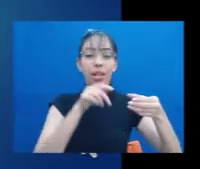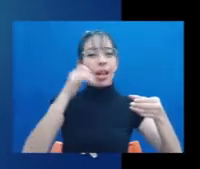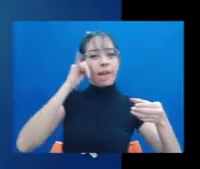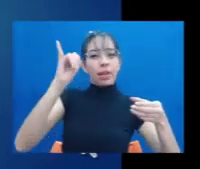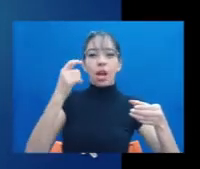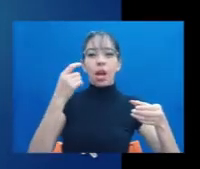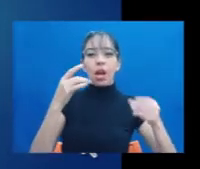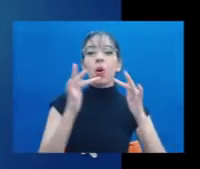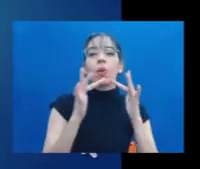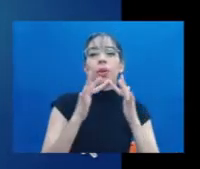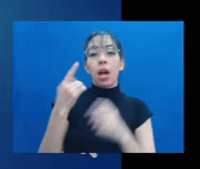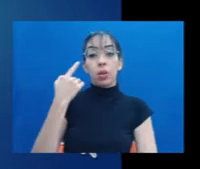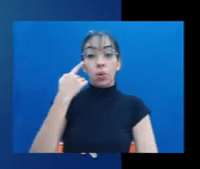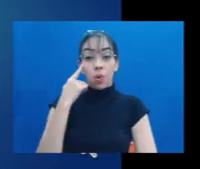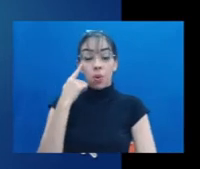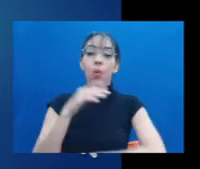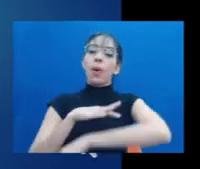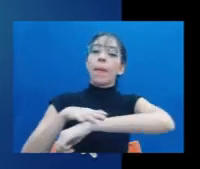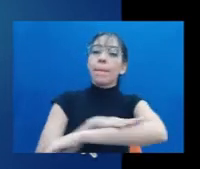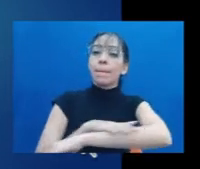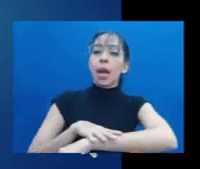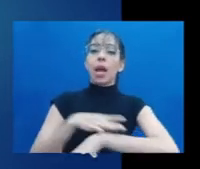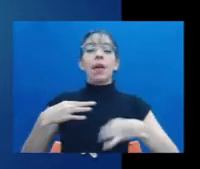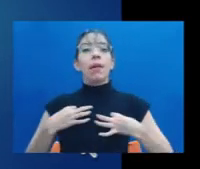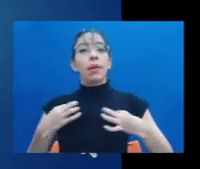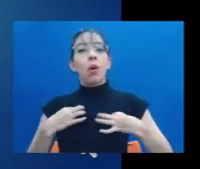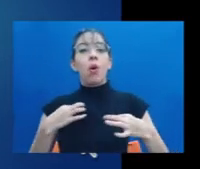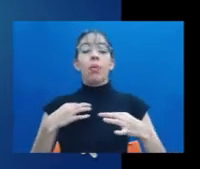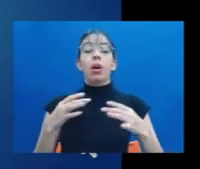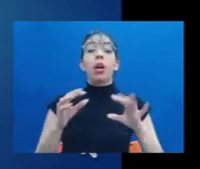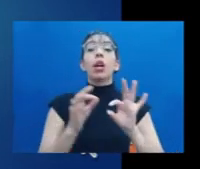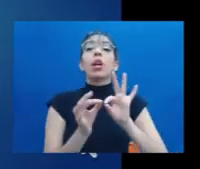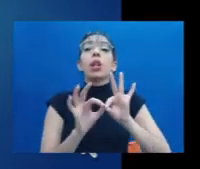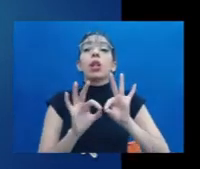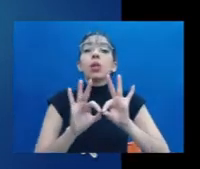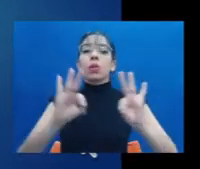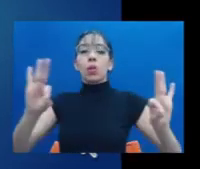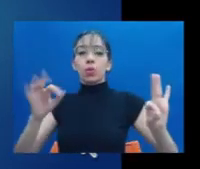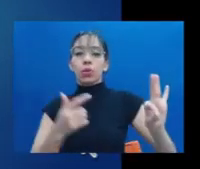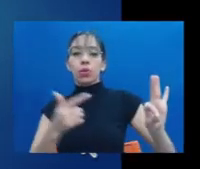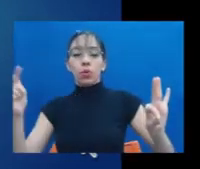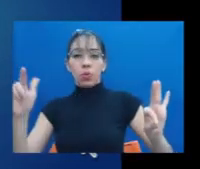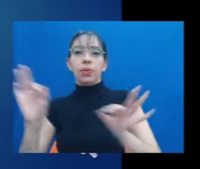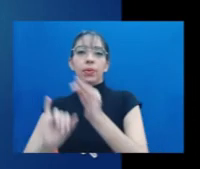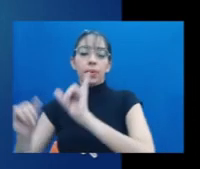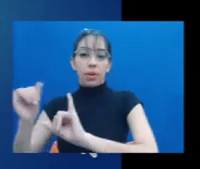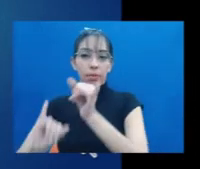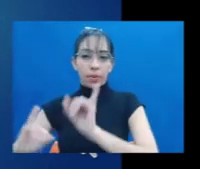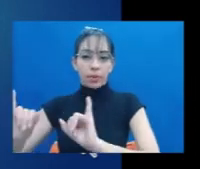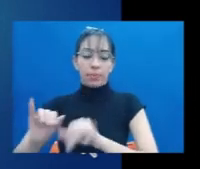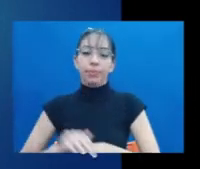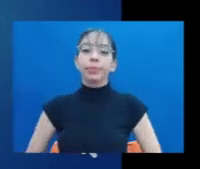contato com os olhos, com as peles, com a pele, com as roupas e de substâncias, né, ficar distante de substâncias incompatíveis. E